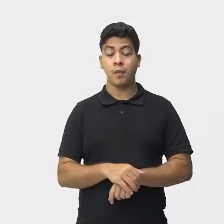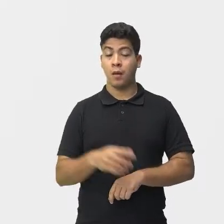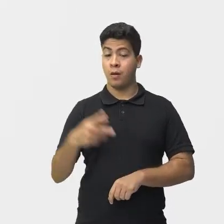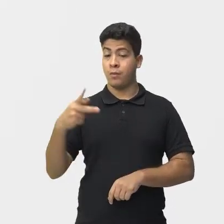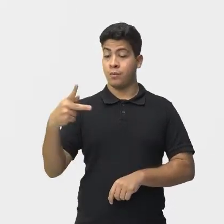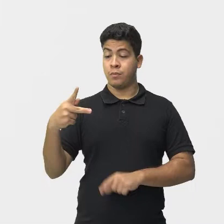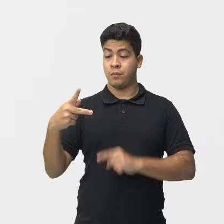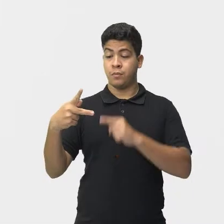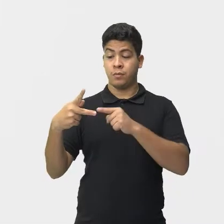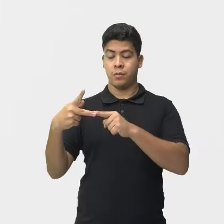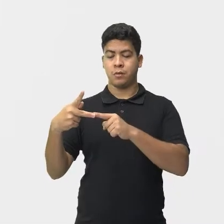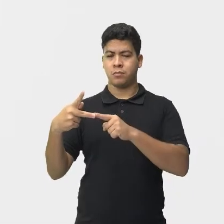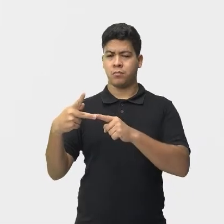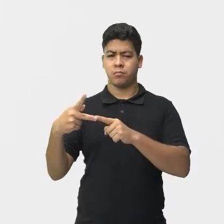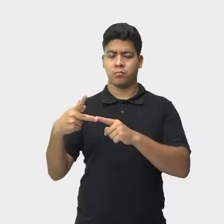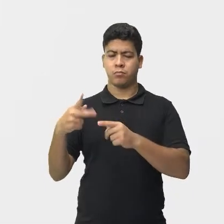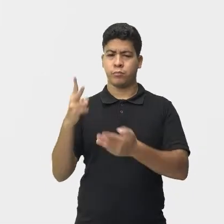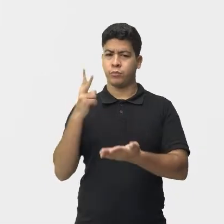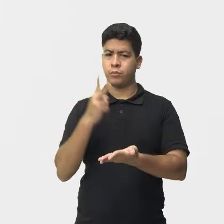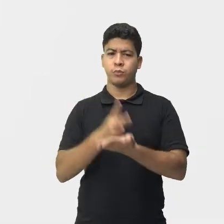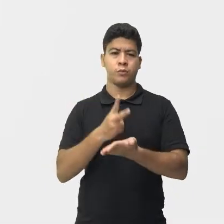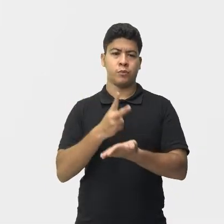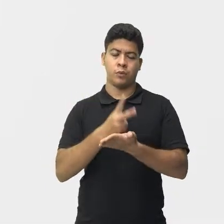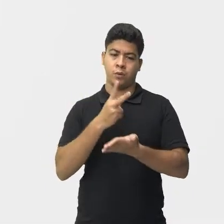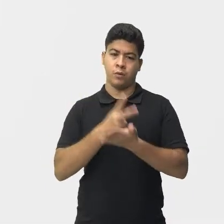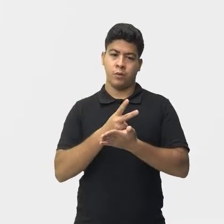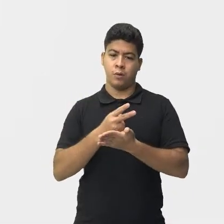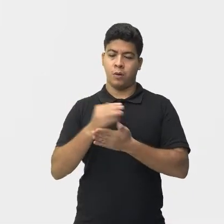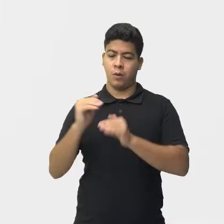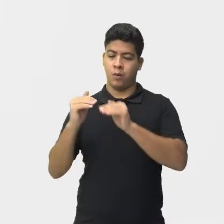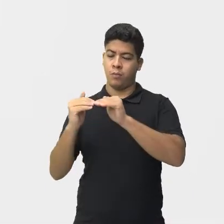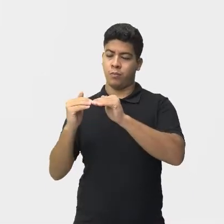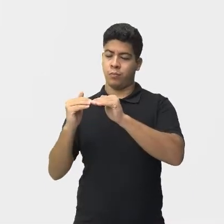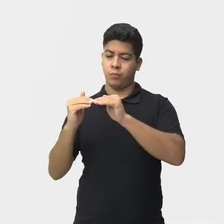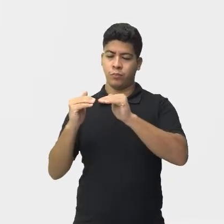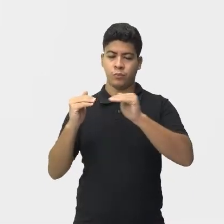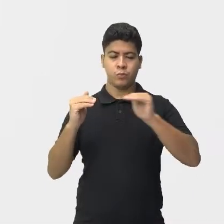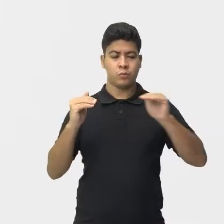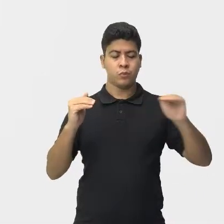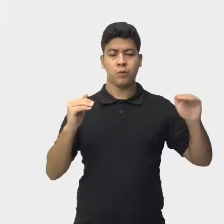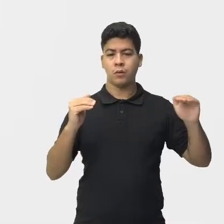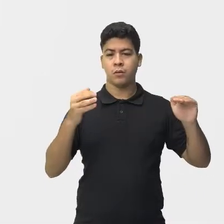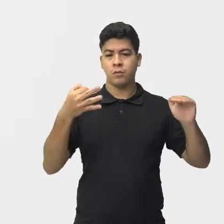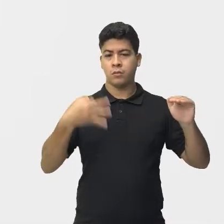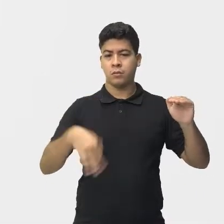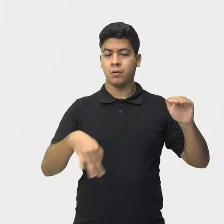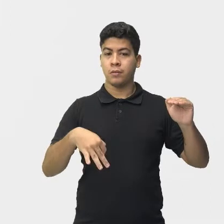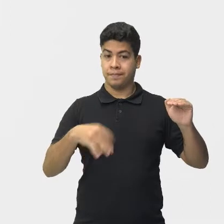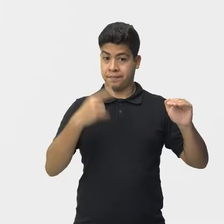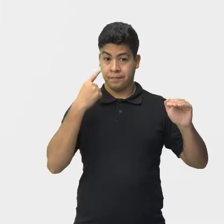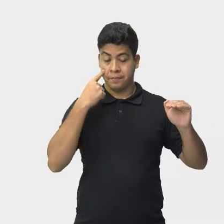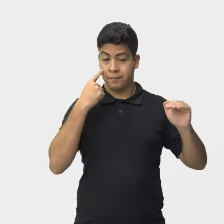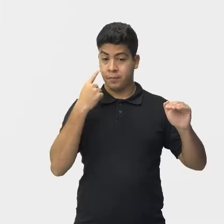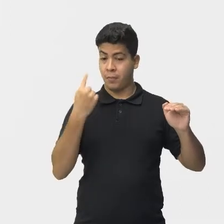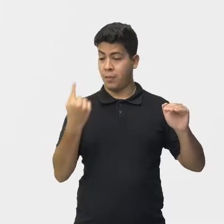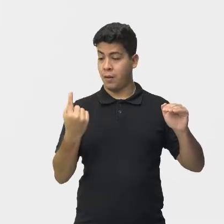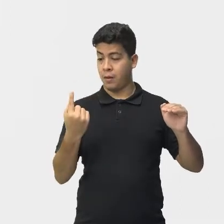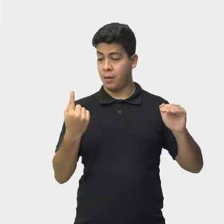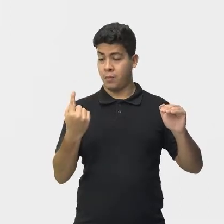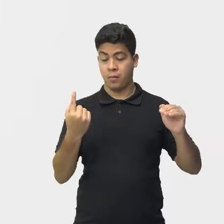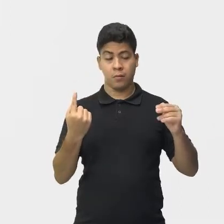a pressão, ela não muda de valor, ela é a mesma pressão, tanto aqui, ó, no ponto